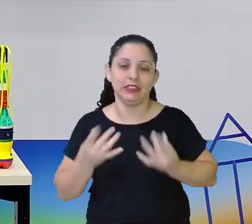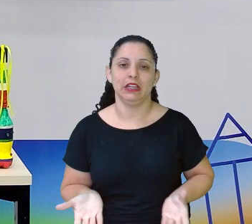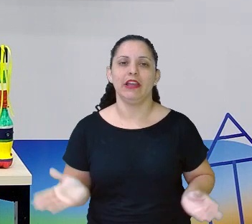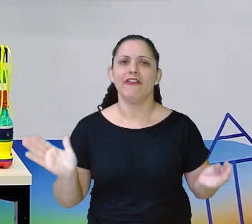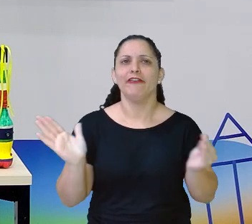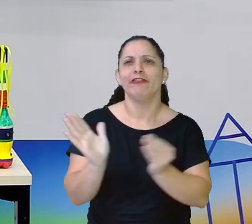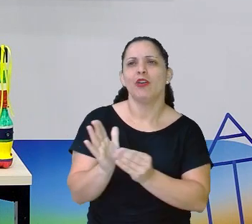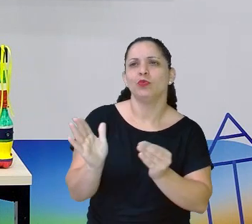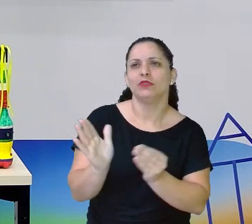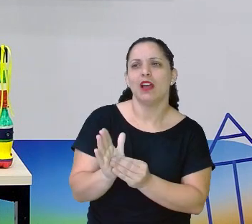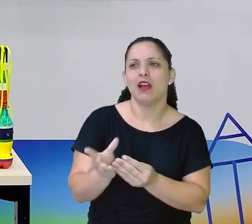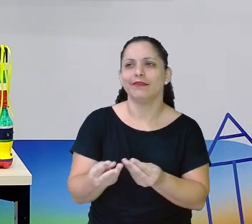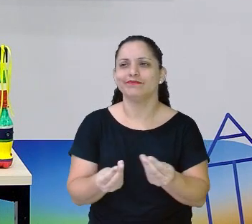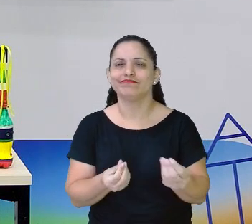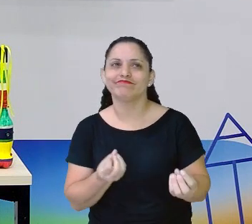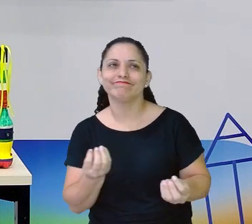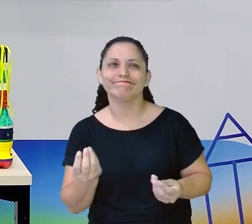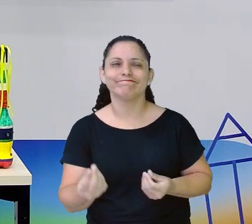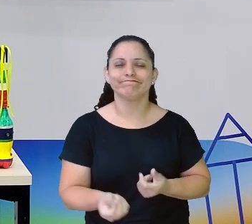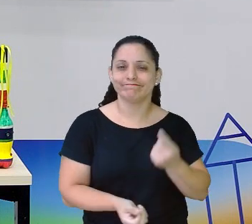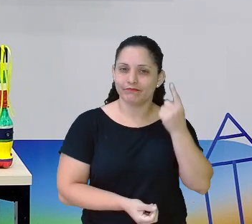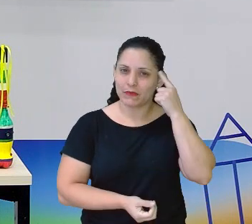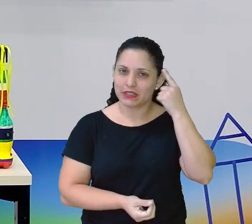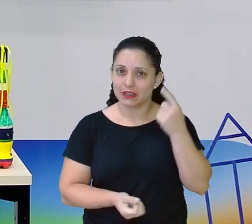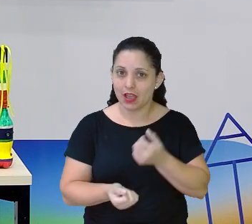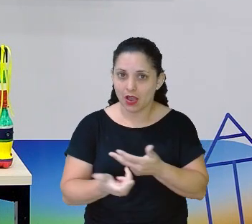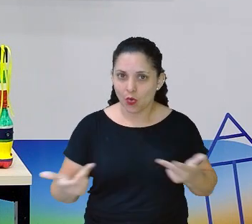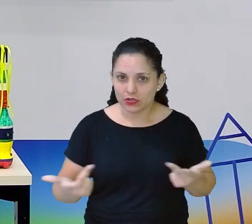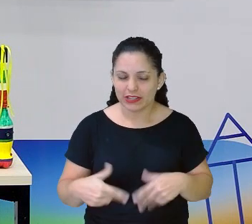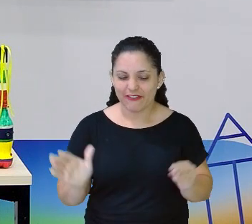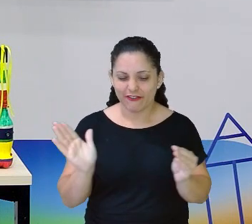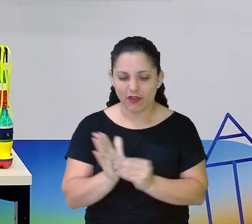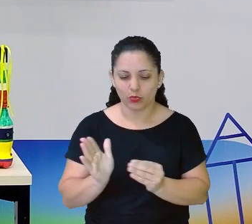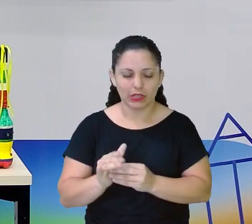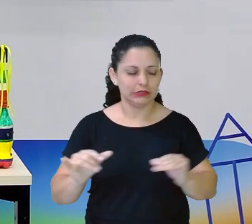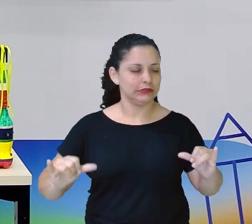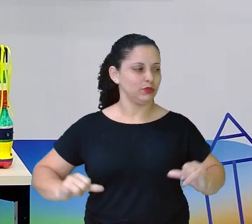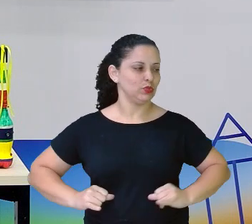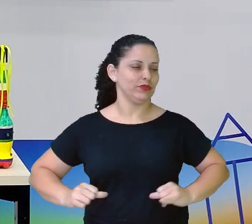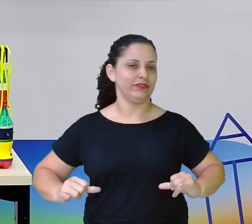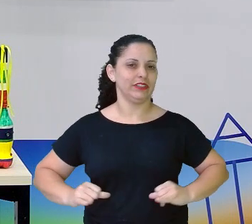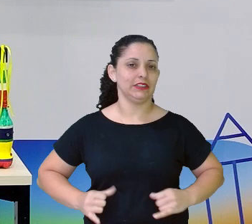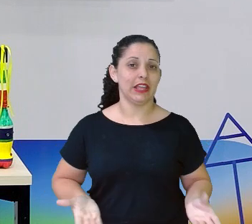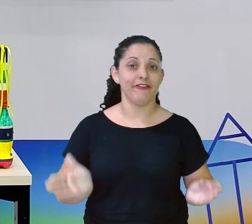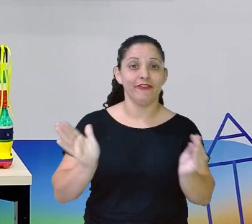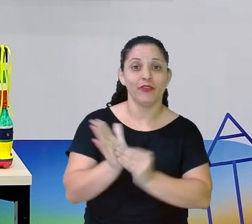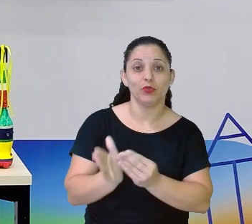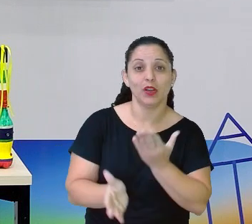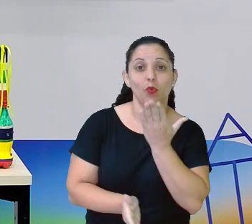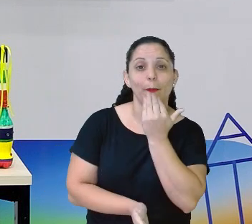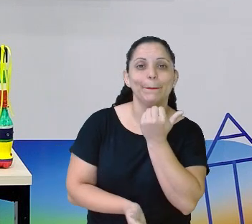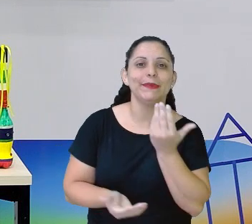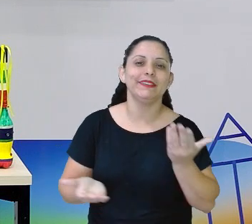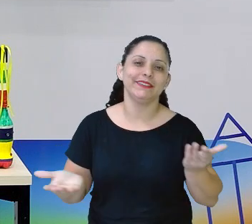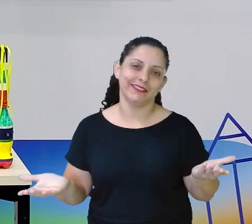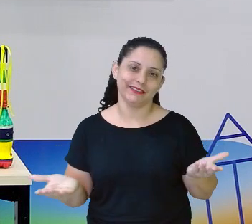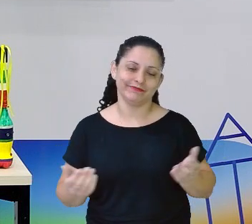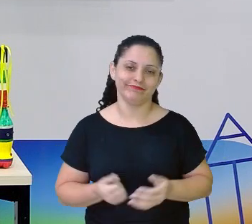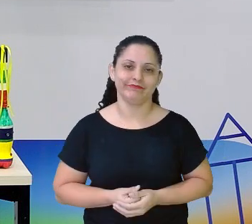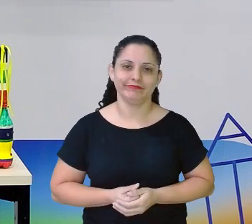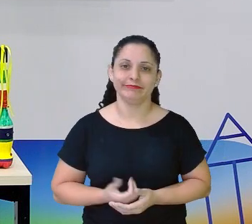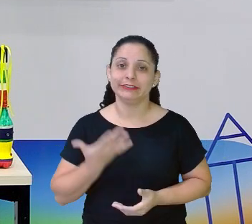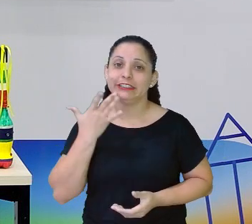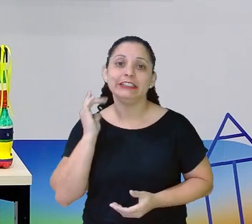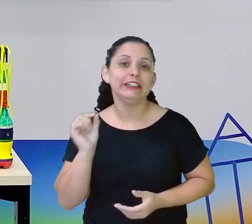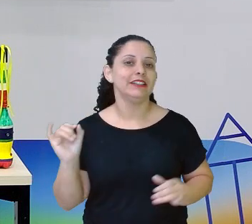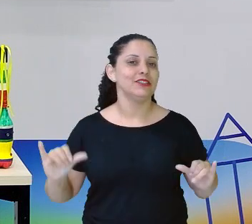faltar... que mais? Pensa numa coisa aí que se faltar, a gente vai sofrer. Se faltar alimentos, quem